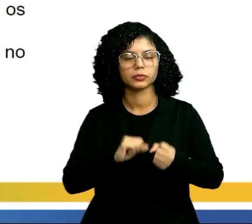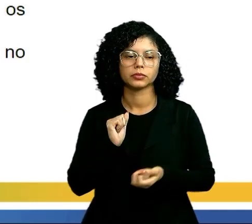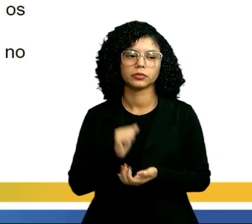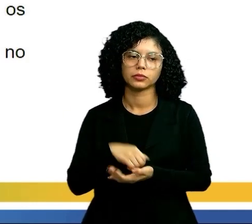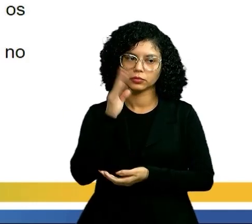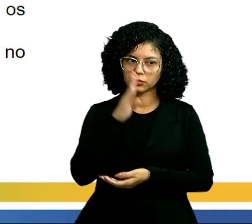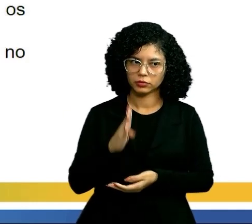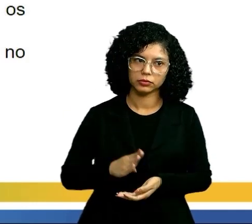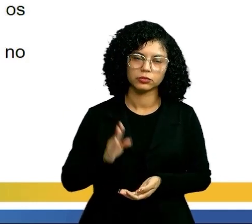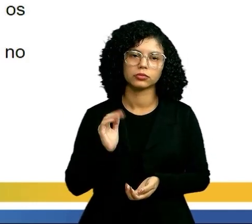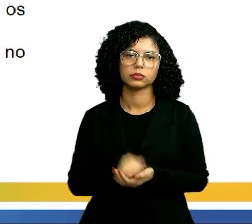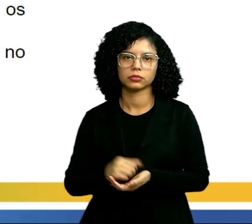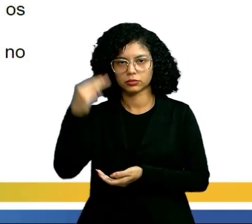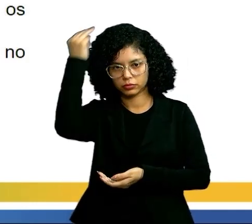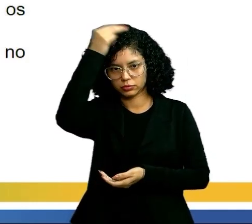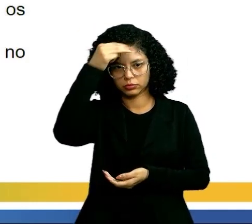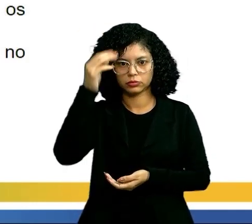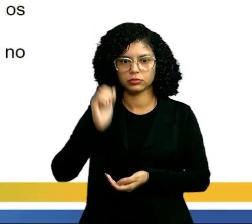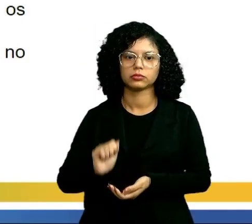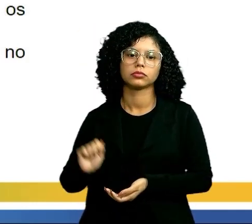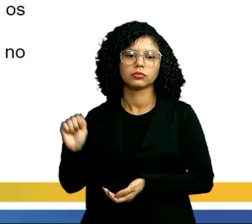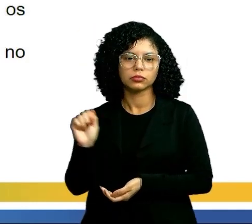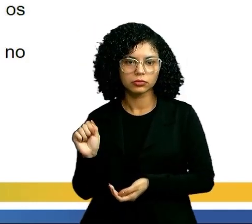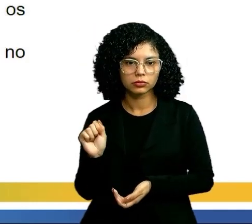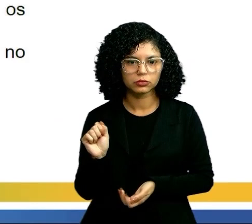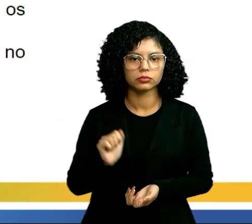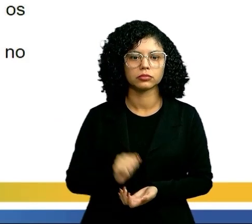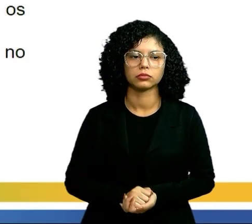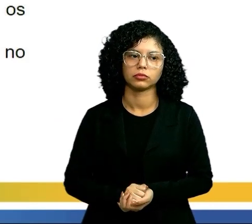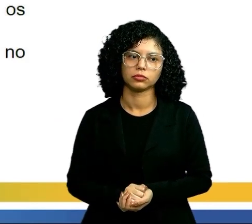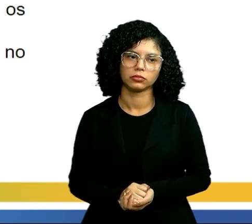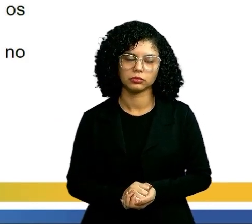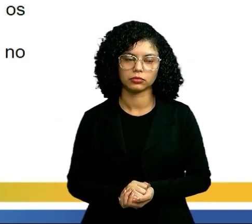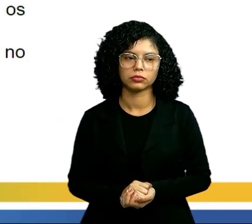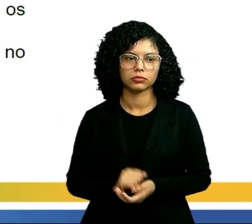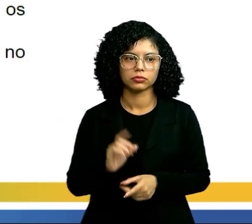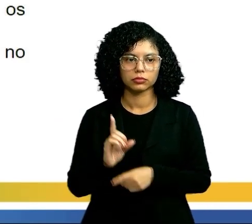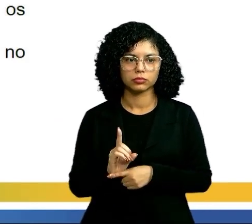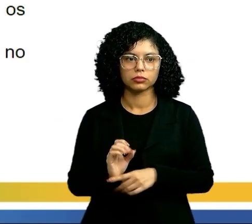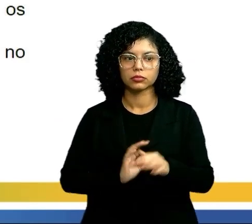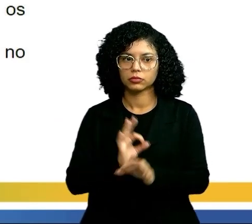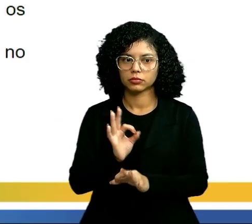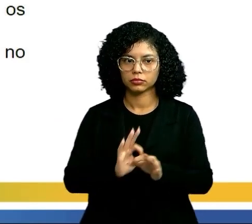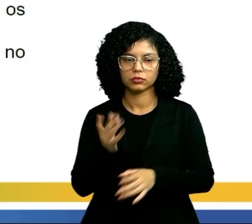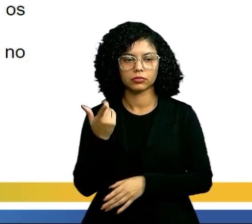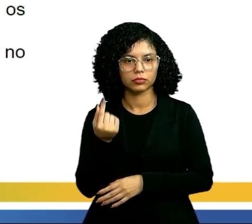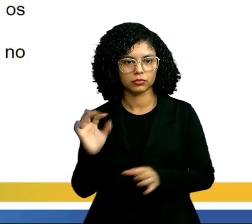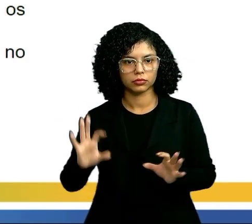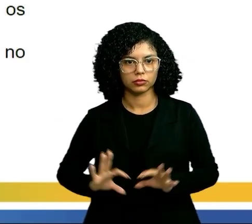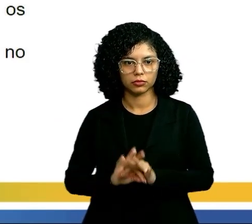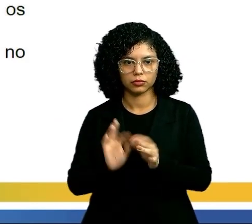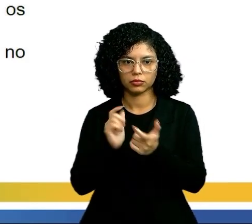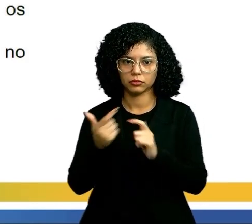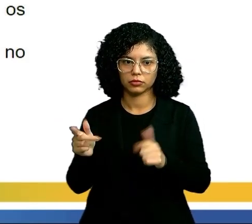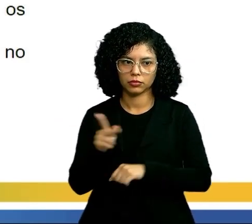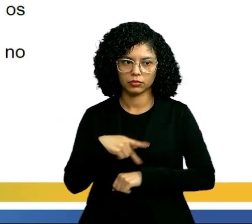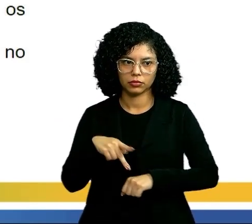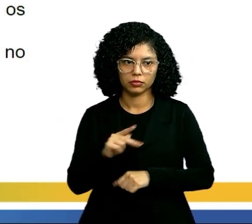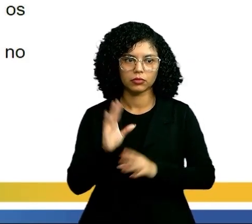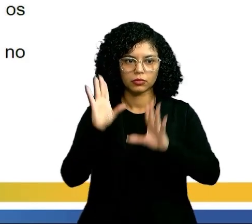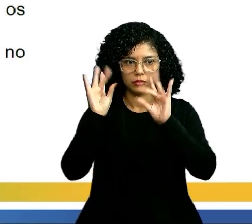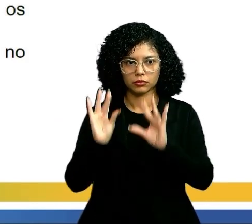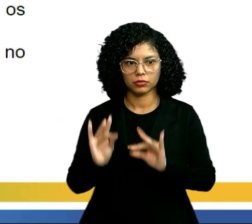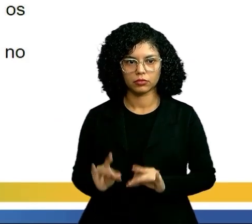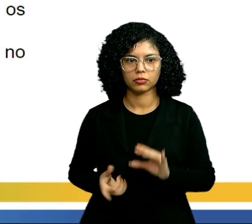São Brasil, México e Argentina, né? Os demais vivem de economia primária, basicamente. D. Organizações financeiras instaladas na maioria